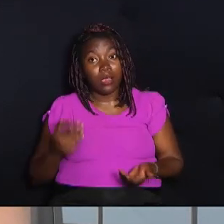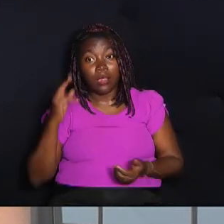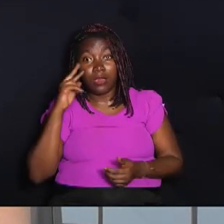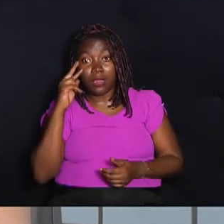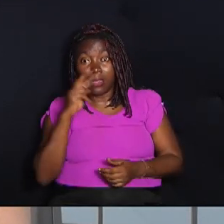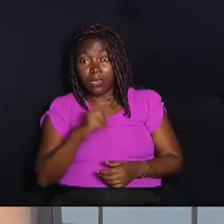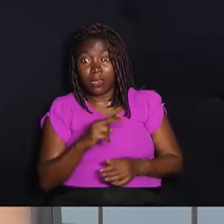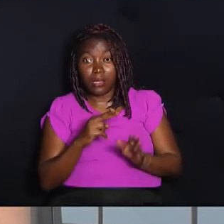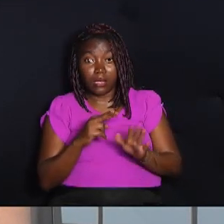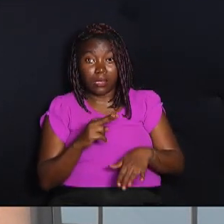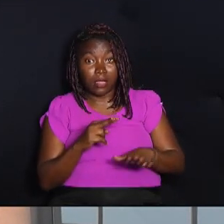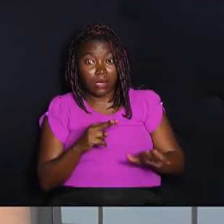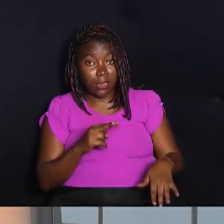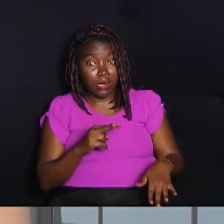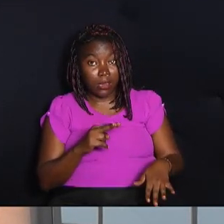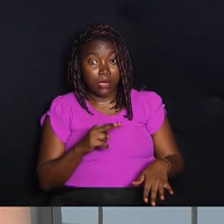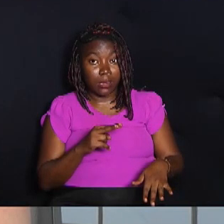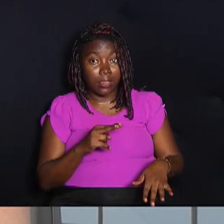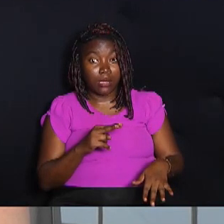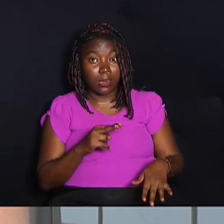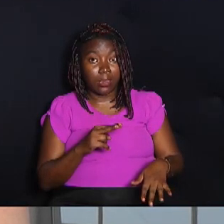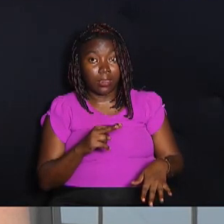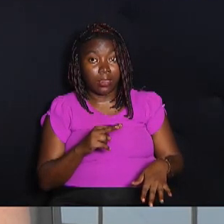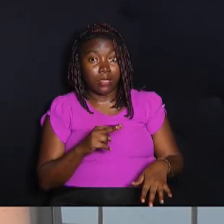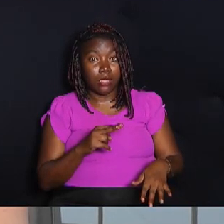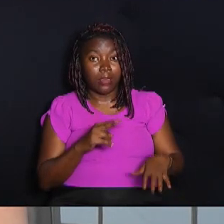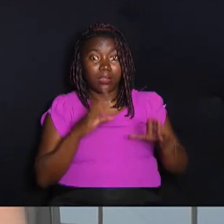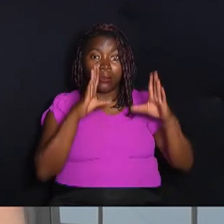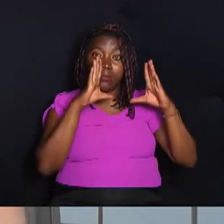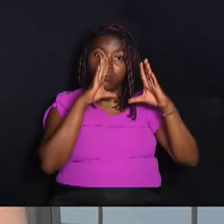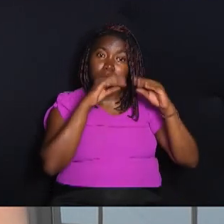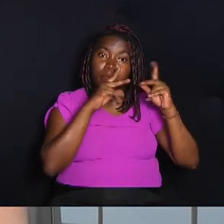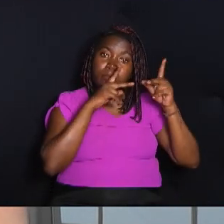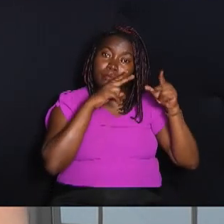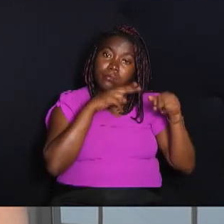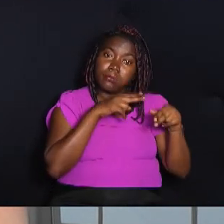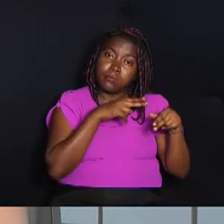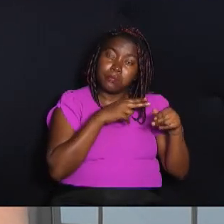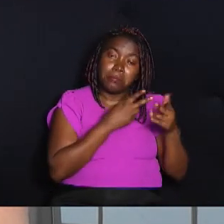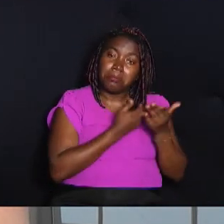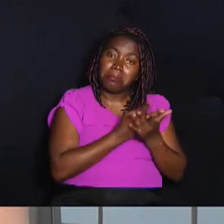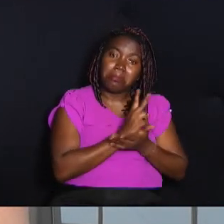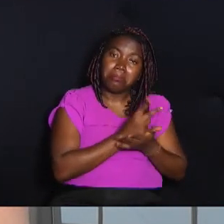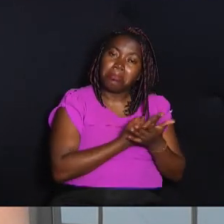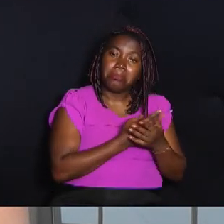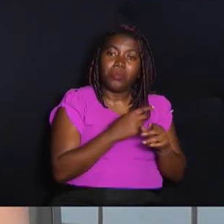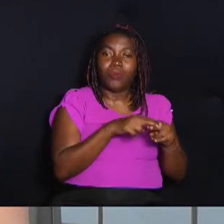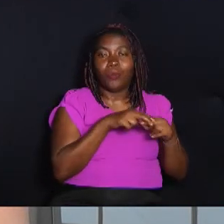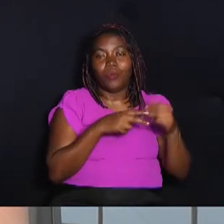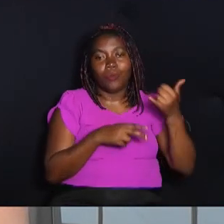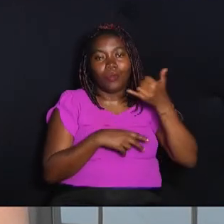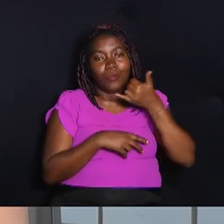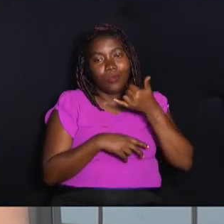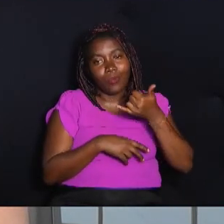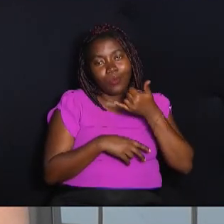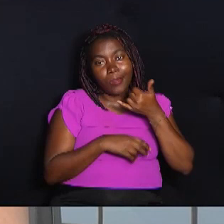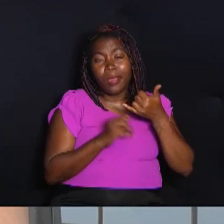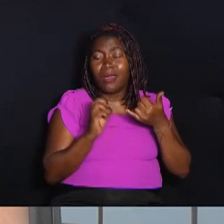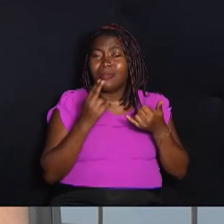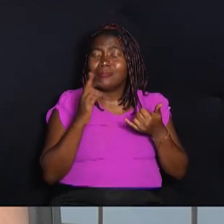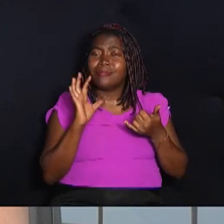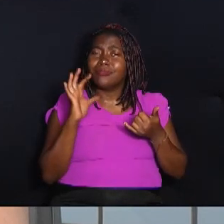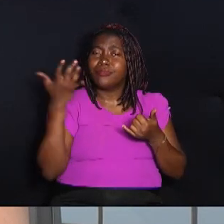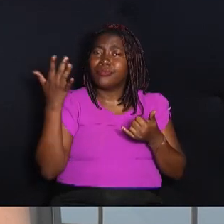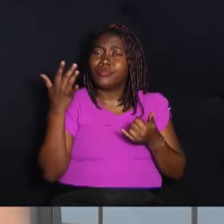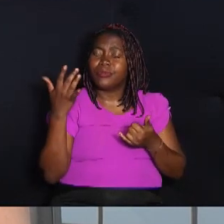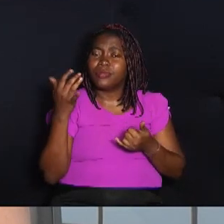criança está noite sem dormir porque leva o celular, ou de repente fica muito triste ou